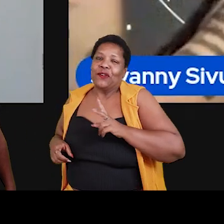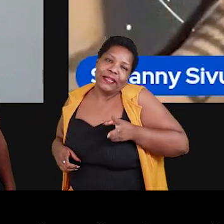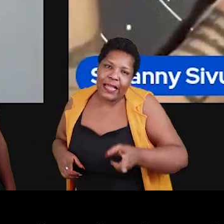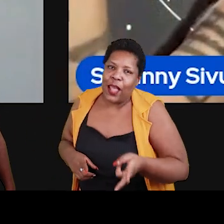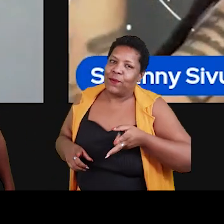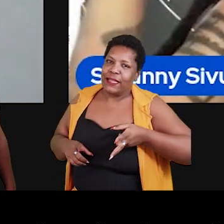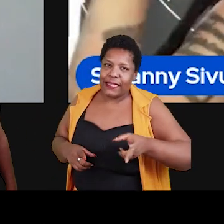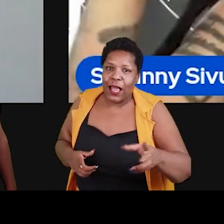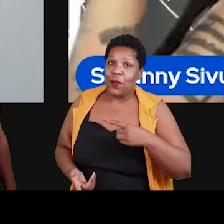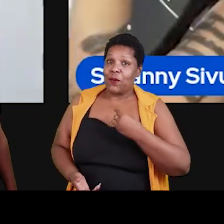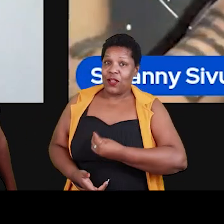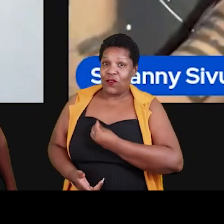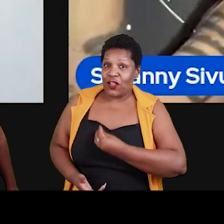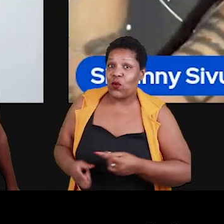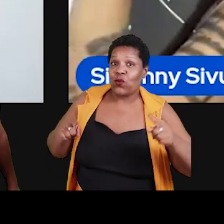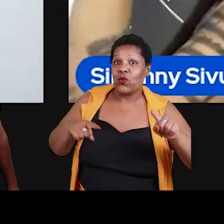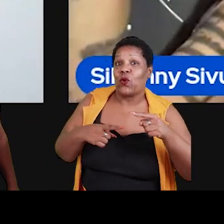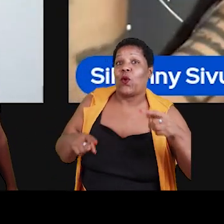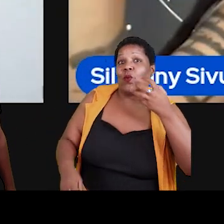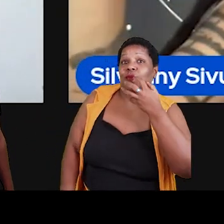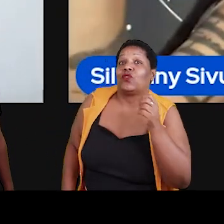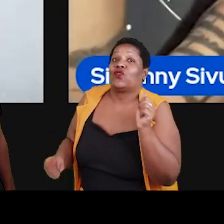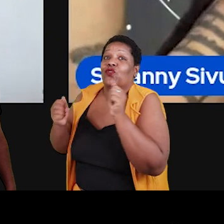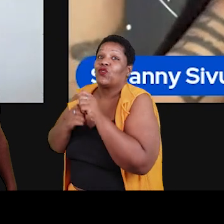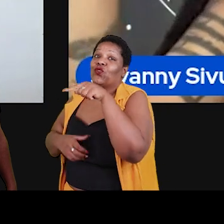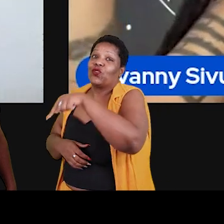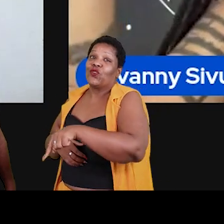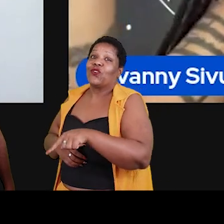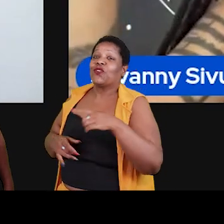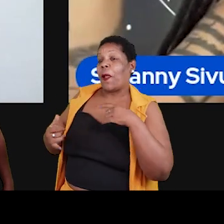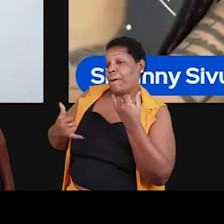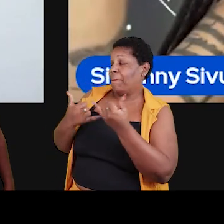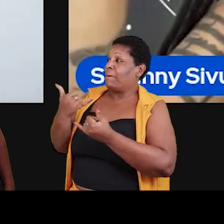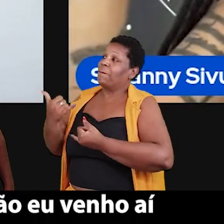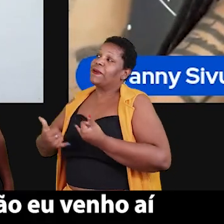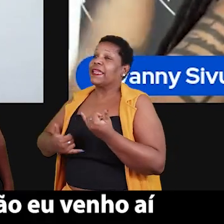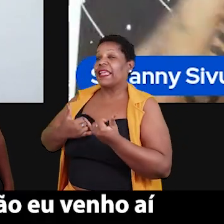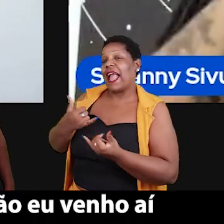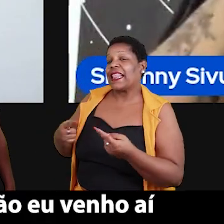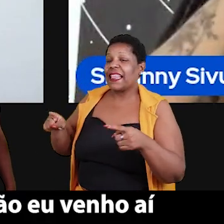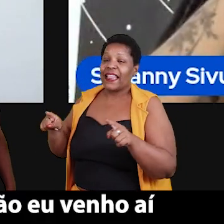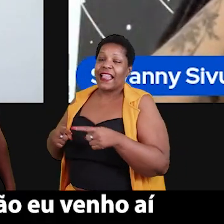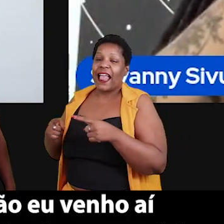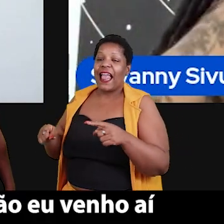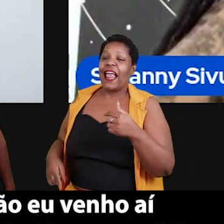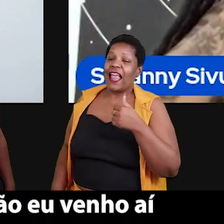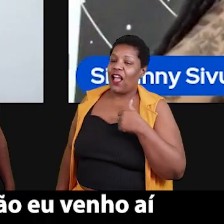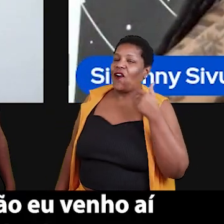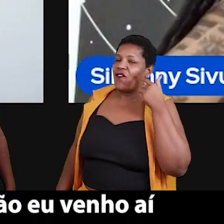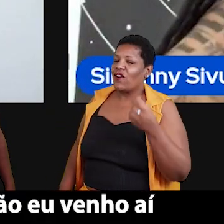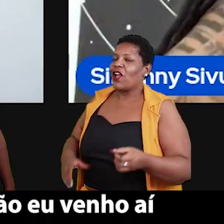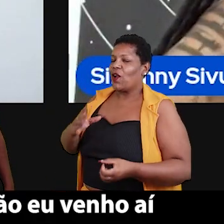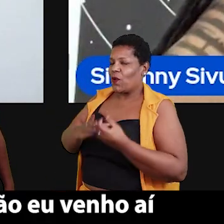inteiro vivenciando a música com ele também, como uma brincadeira. Então, eu venho aí